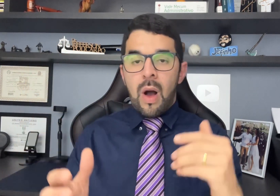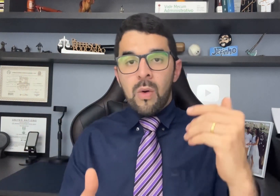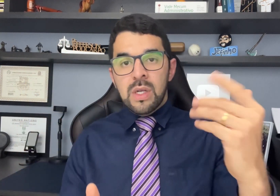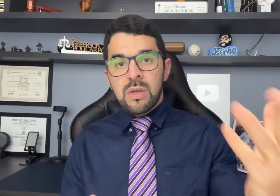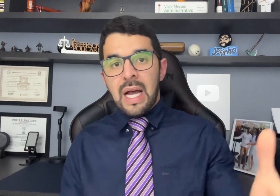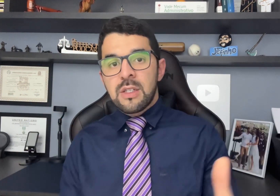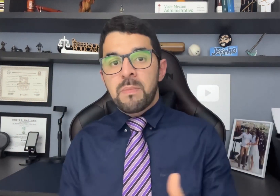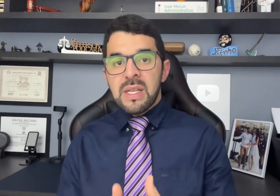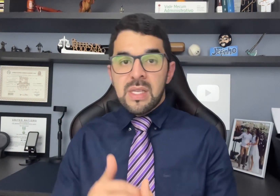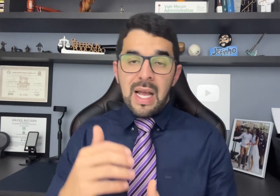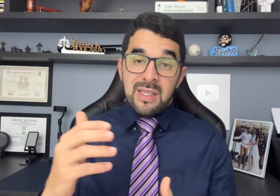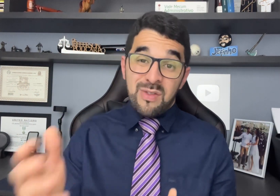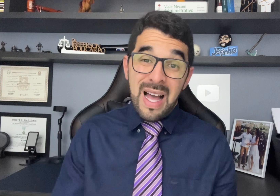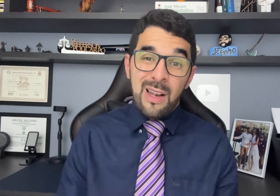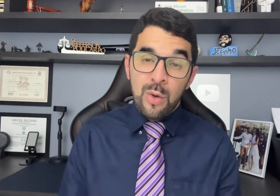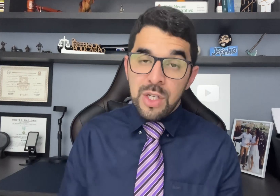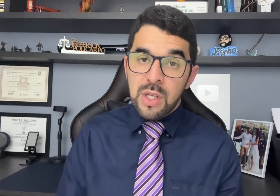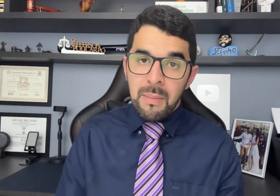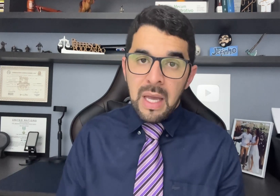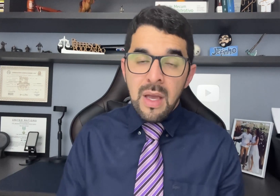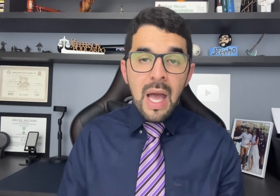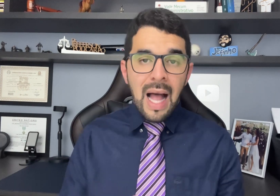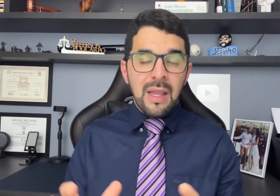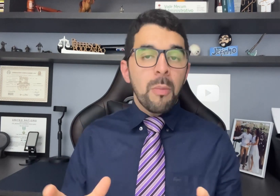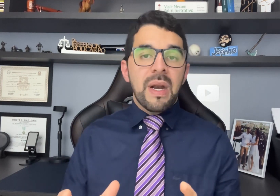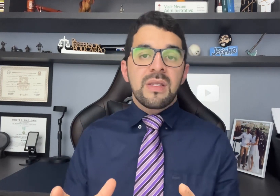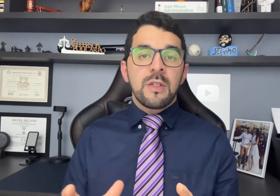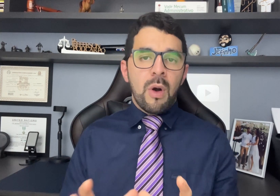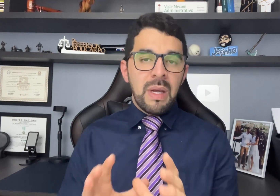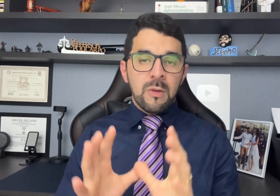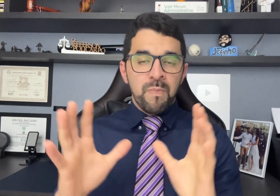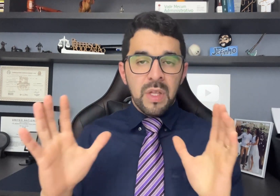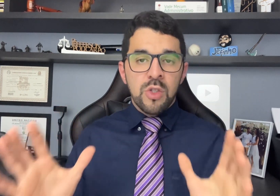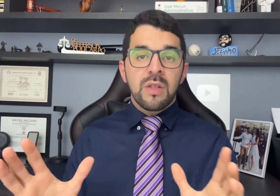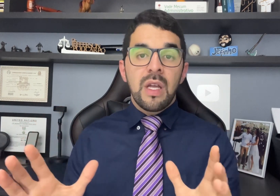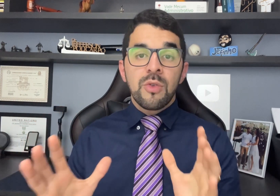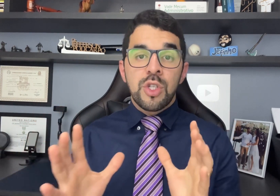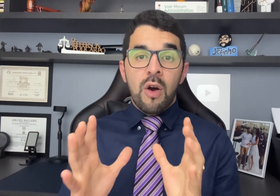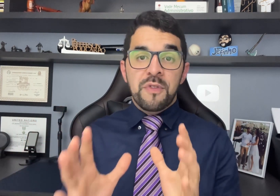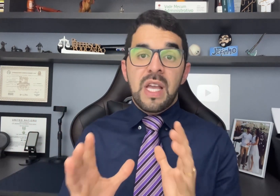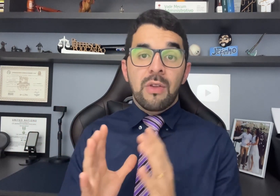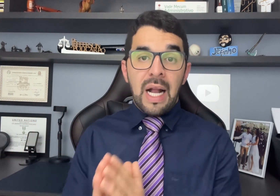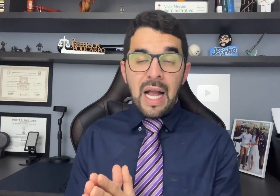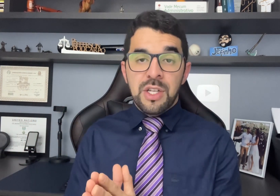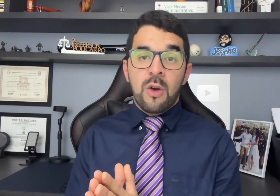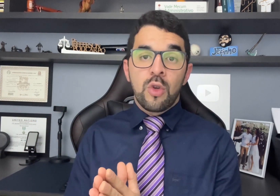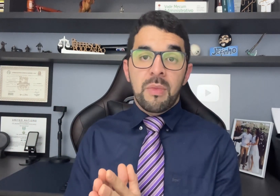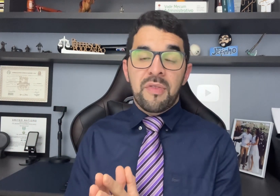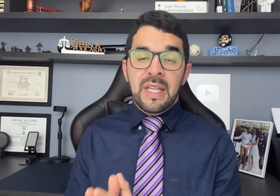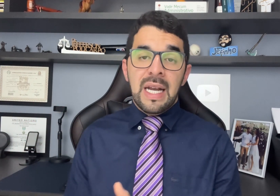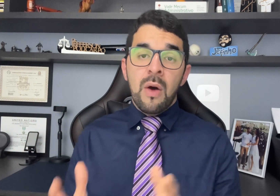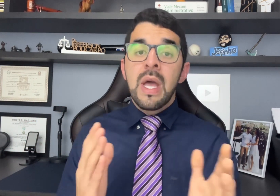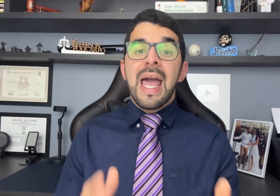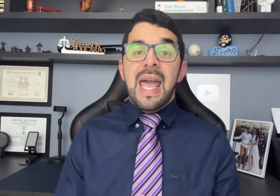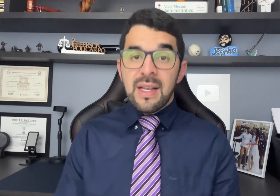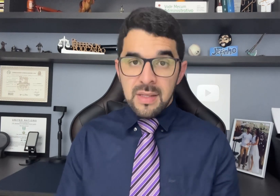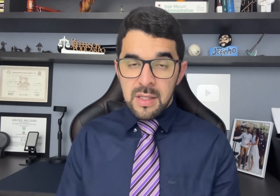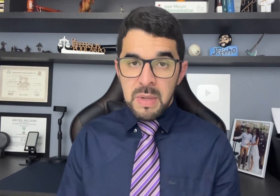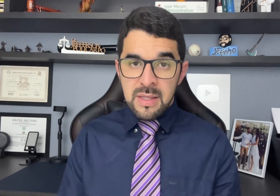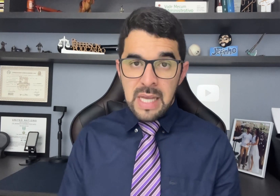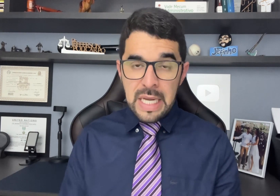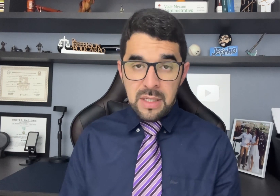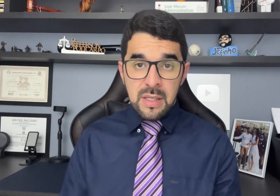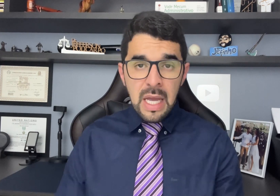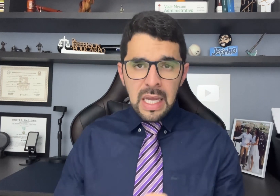juros, qual quantidade de parcelas, valores também. Até o presente momento, só temos de oficial da Caixa Econômica Federal